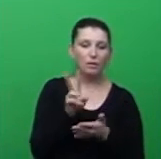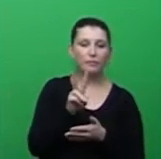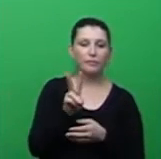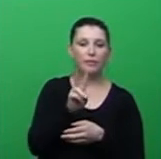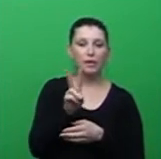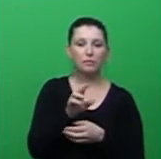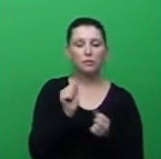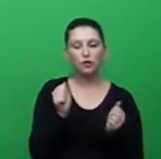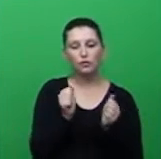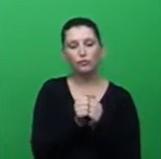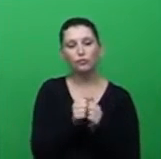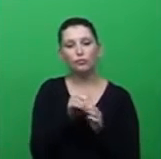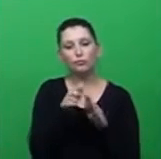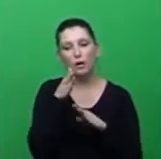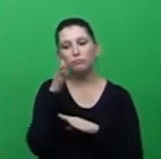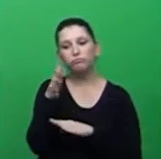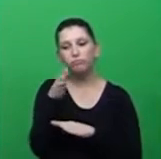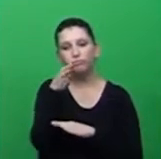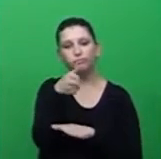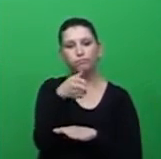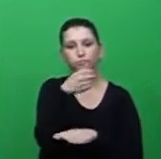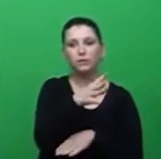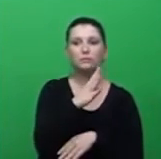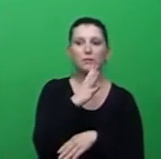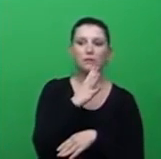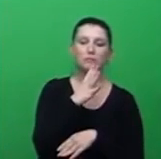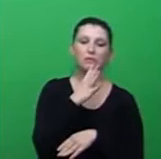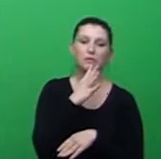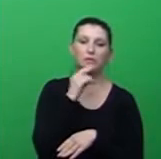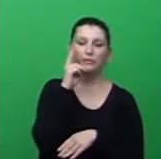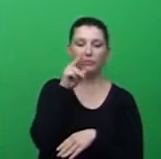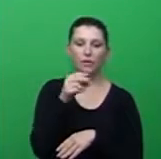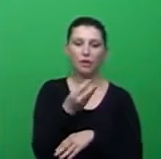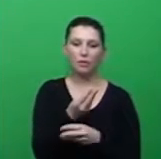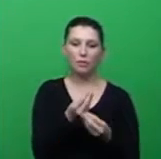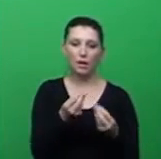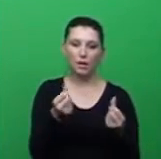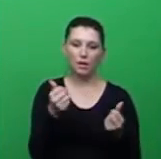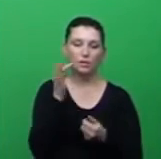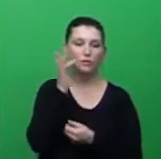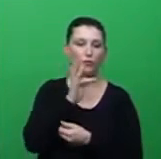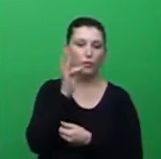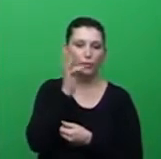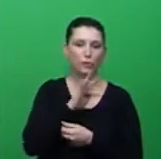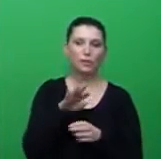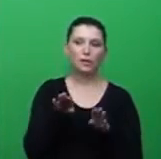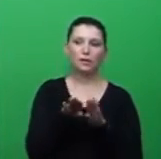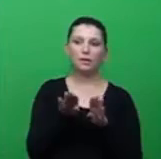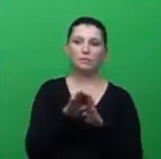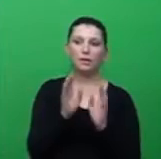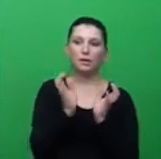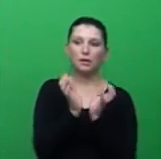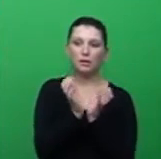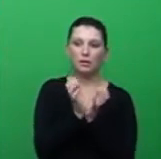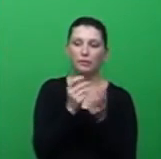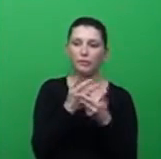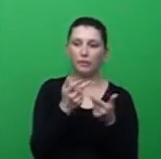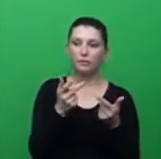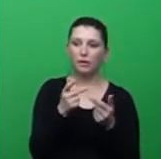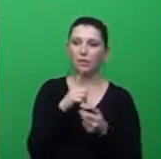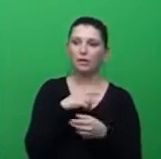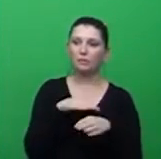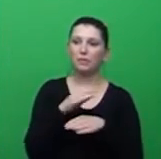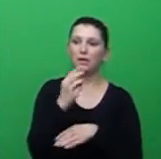vão receber os vereadores para que a gente possa acompanhar a qualidade das frutas e verduras que são encaminhadas... Vossa Excelência dispõe de mais 3,5 minutos